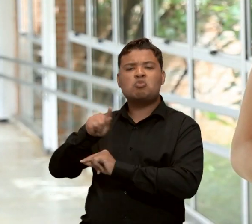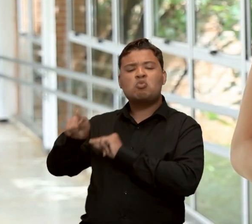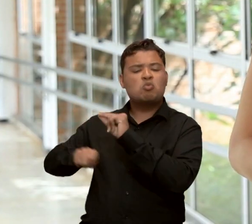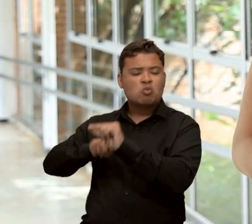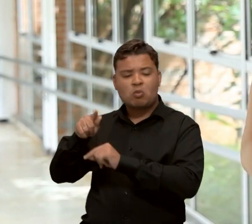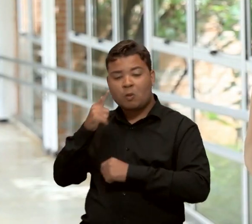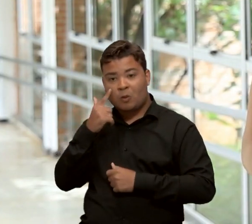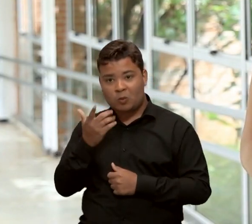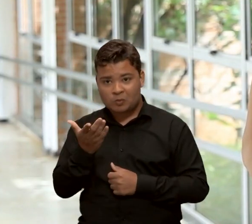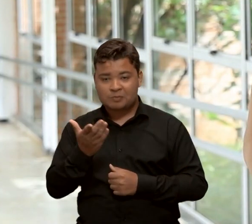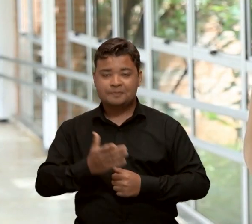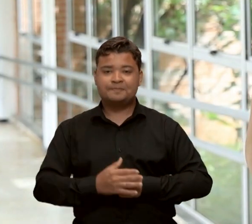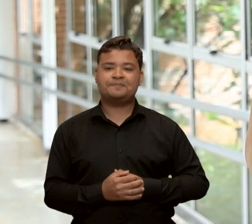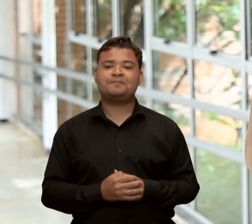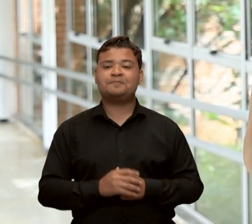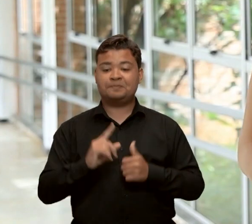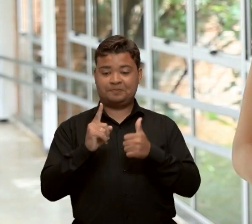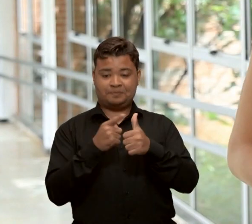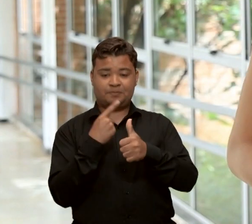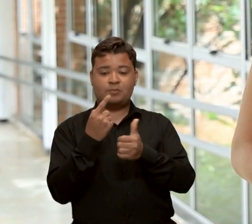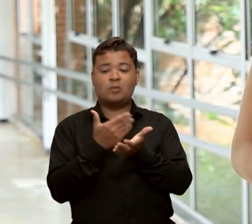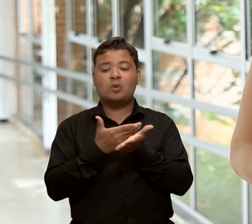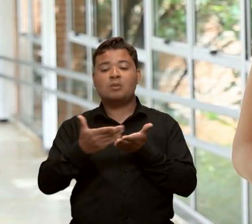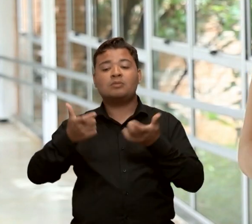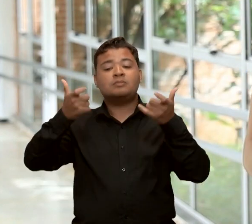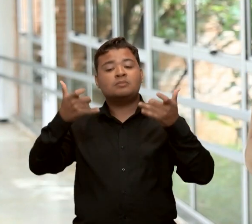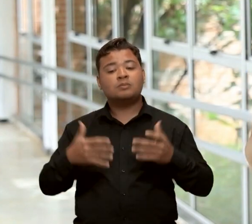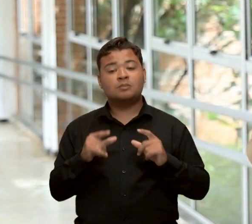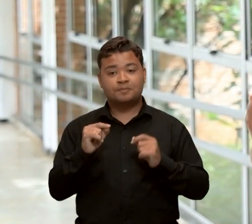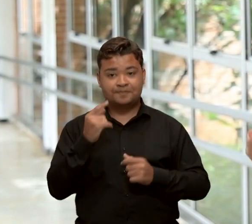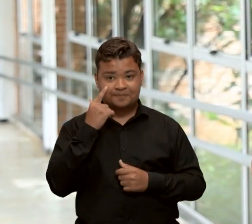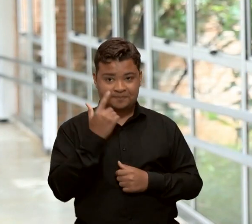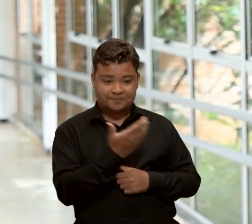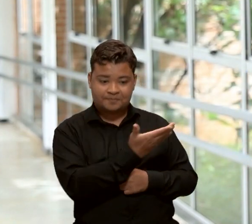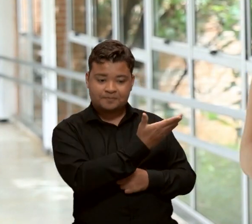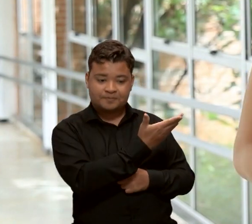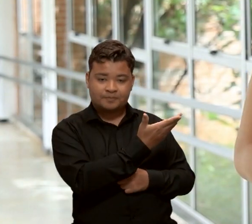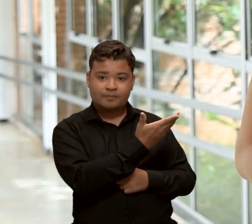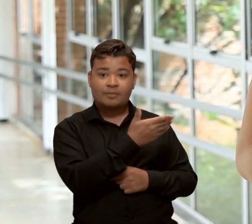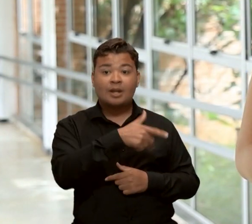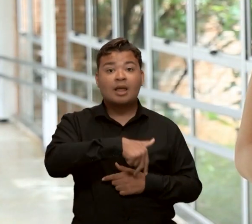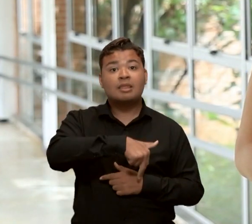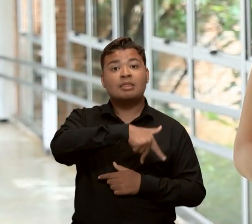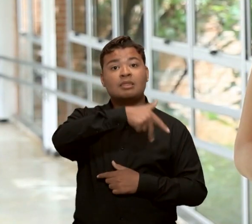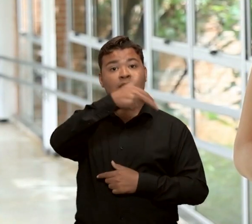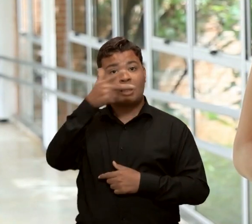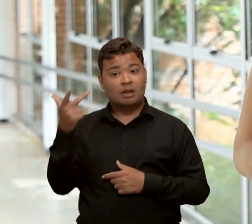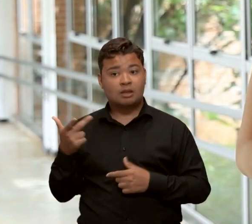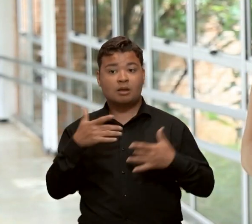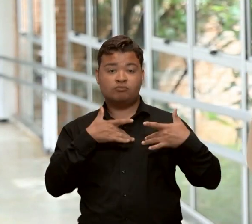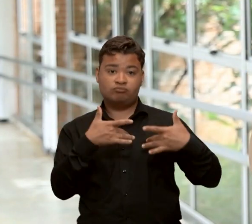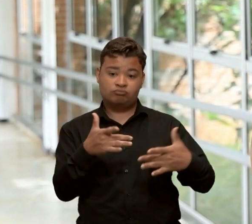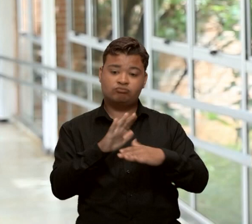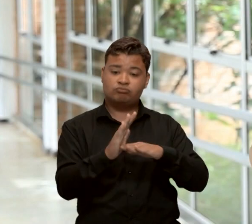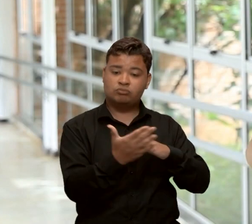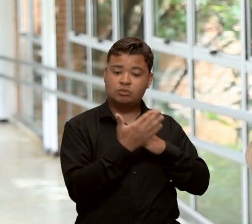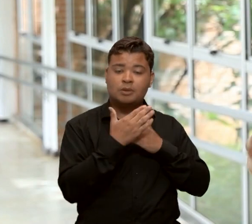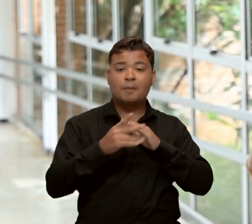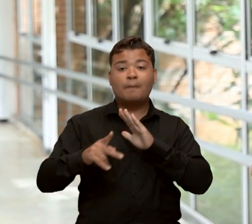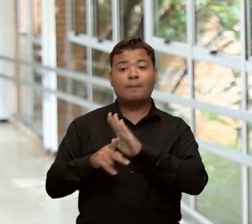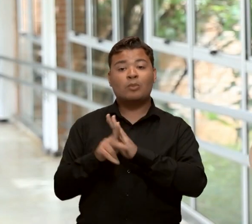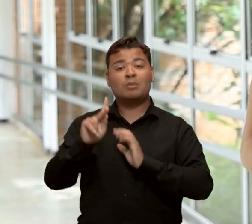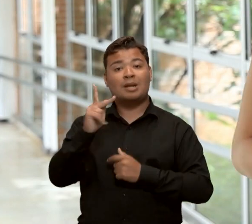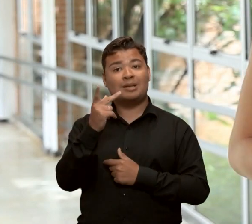universidade? Eu já começo a agenda de hoje falando sobre o Natal Solidário, uma campanha do Hospital das Clínicas